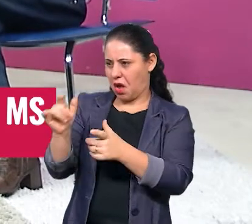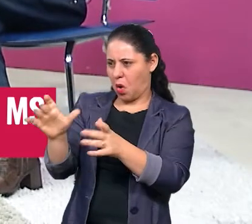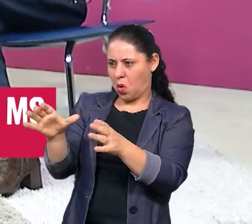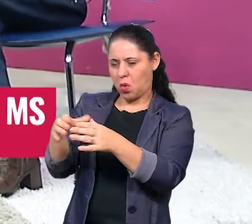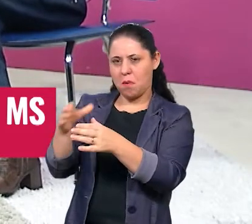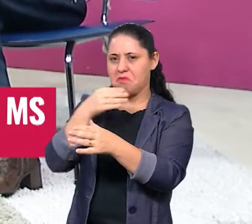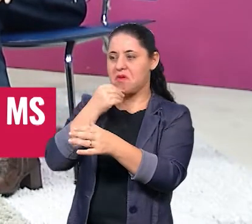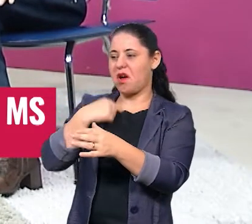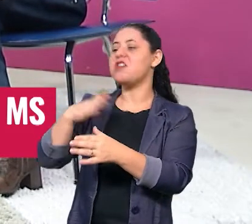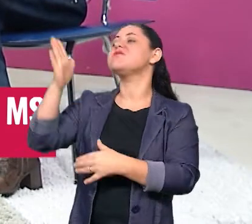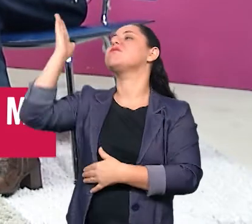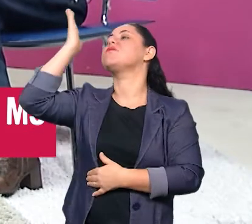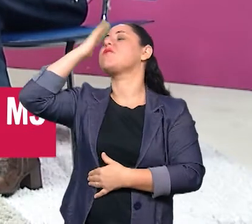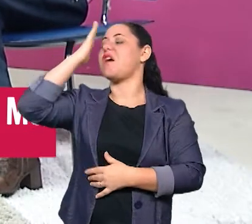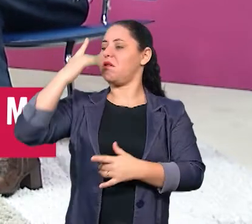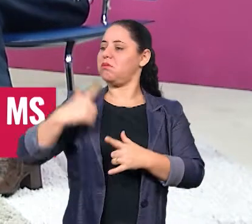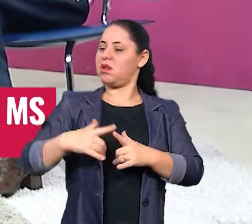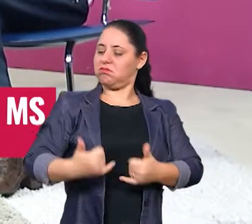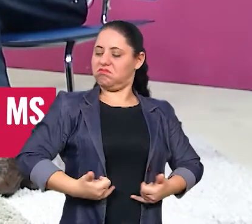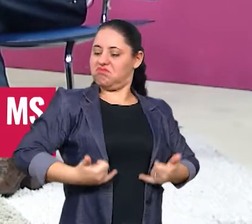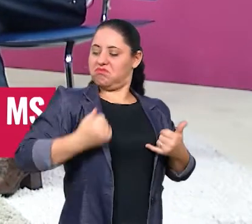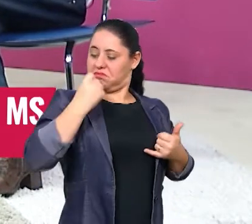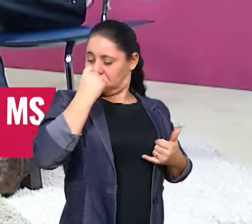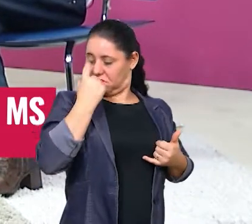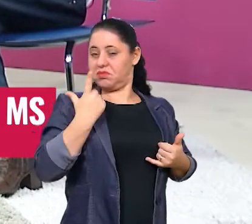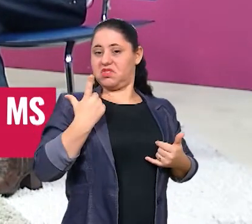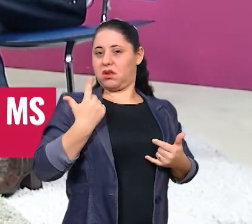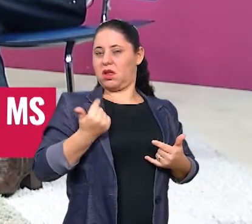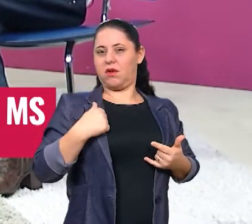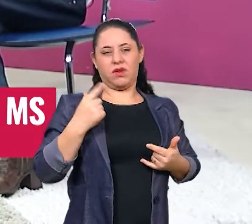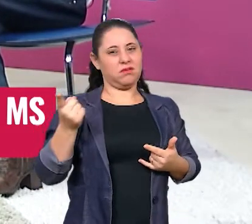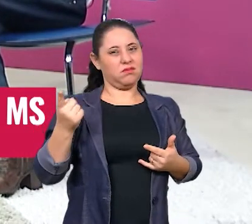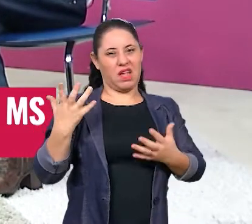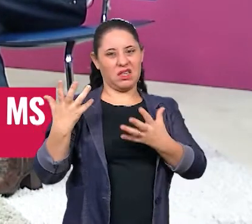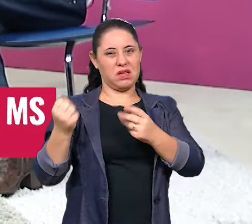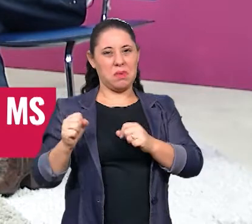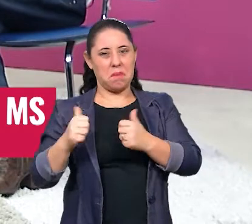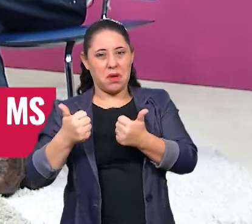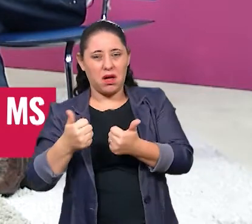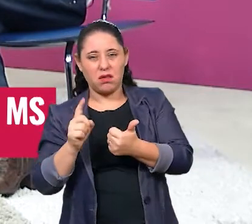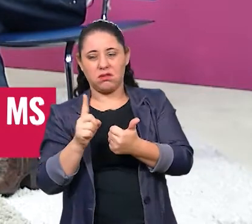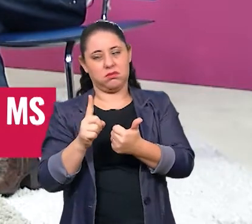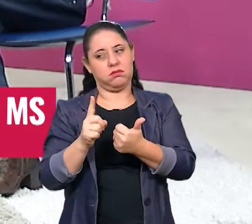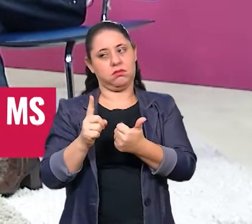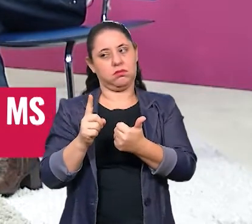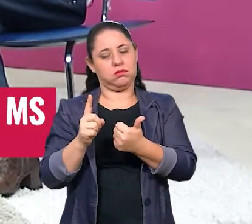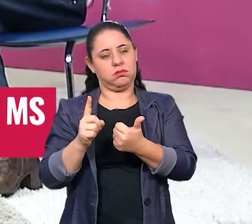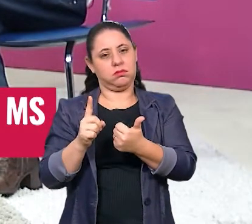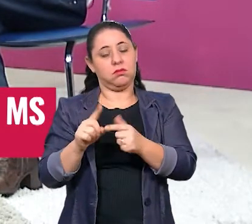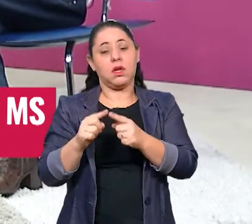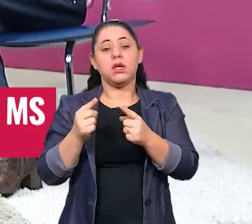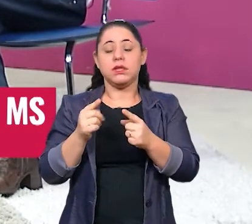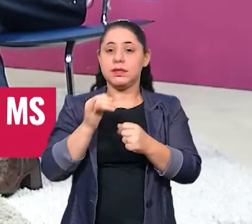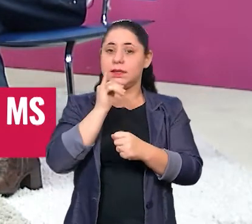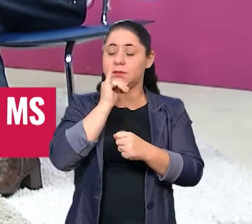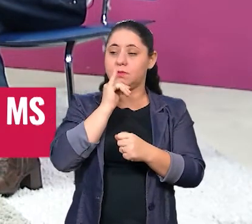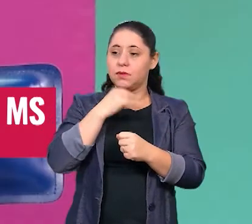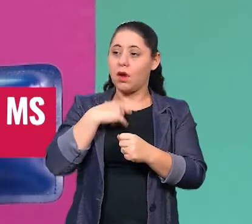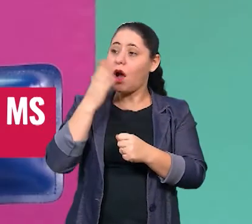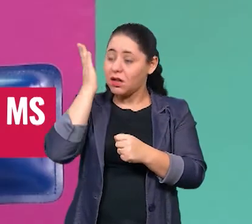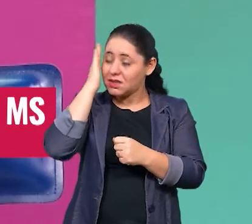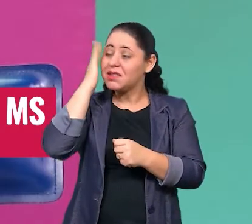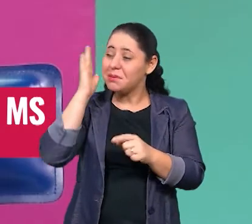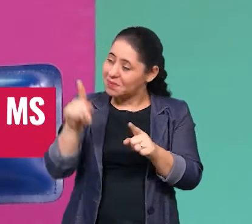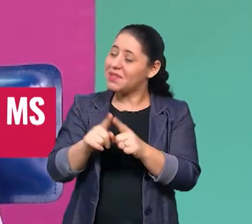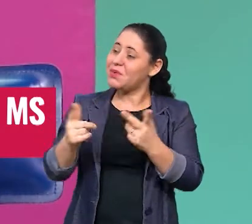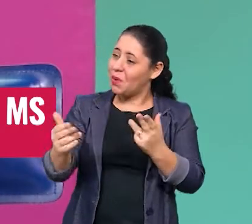a partir do momento que eu lançar isso, ele não vai receber de uma forma positiva. Mas se eu lançar, olha o que eu também sei e o que a gente pode fazer